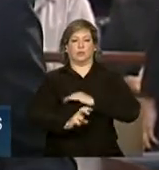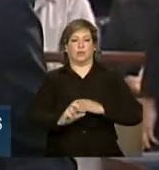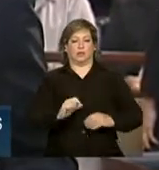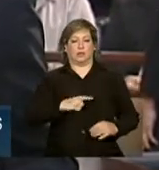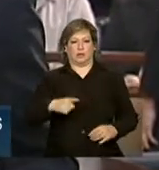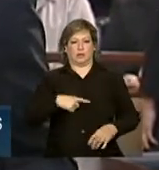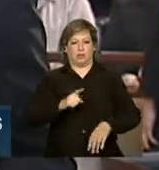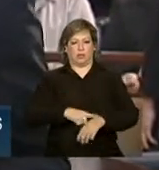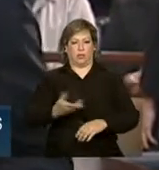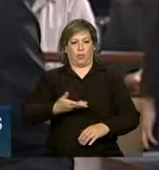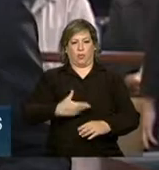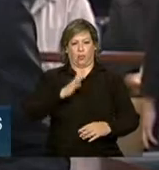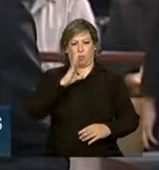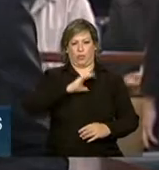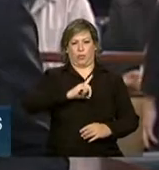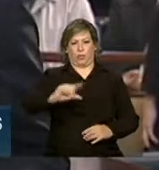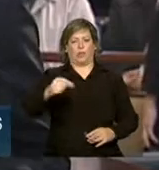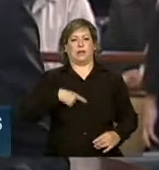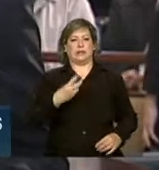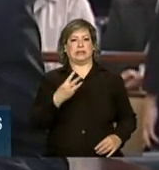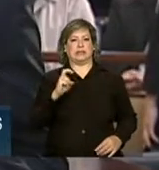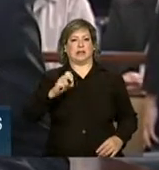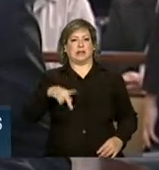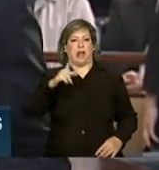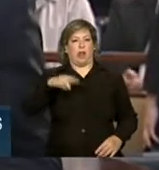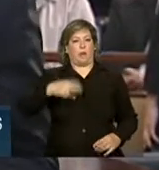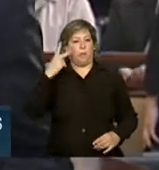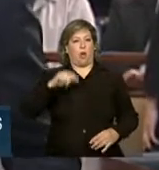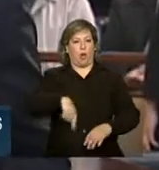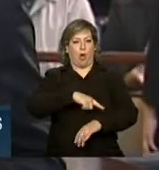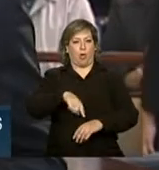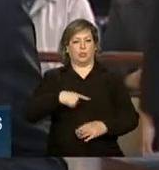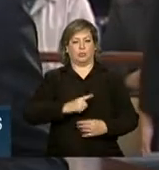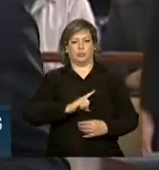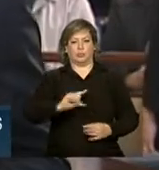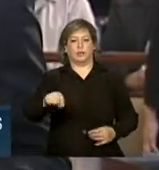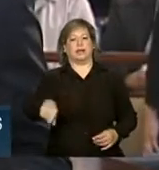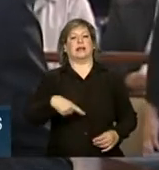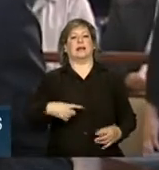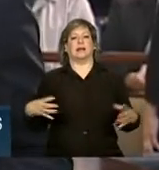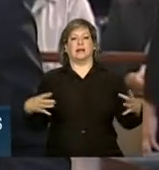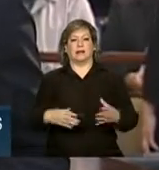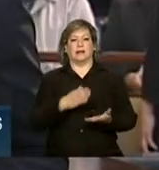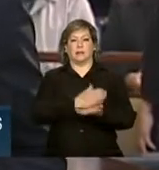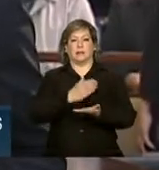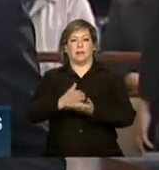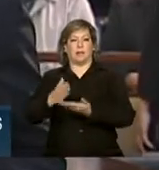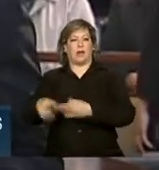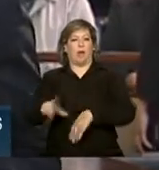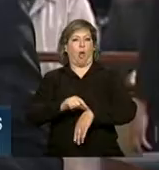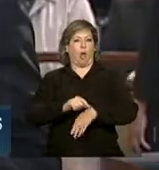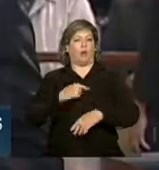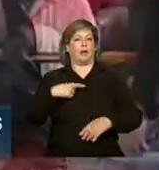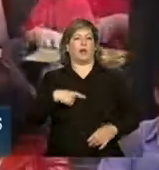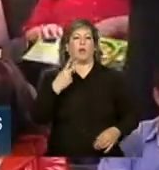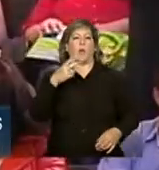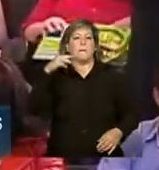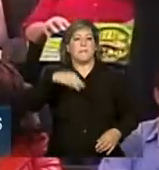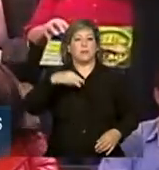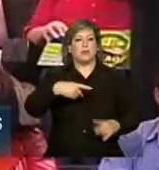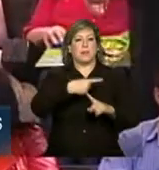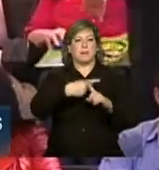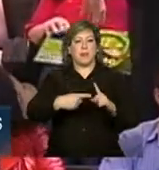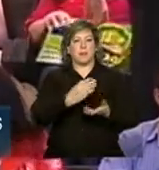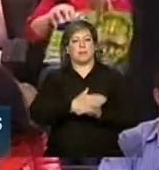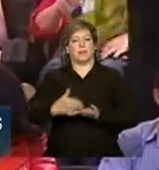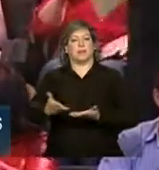velocidade aproximada de 35 km por hora e o intervalo entre as viagens vai ser de aproximadamente 2 minutos e